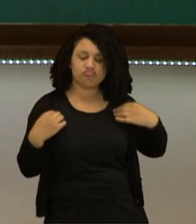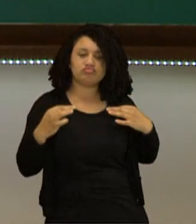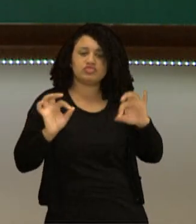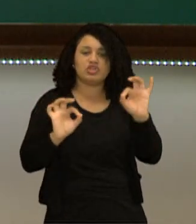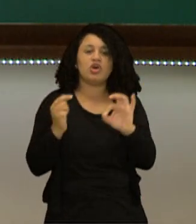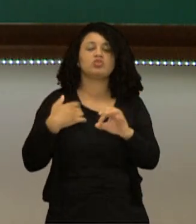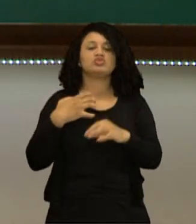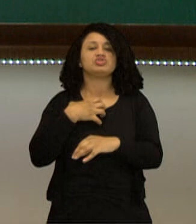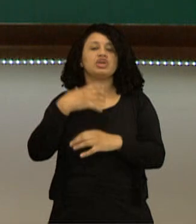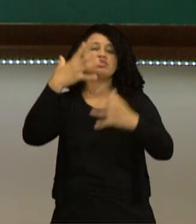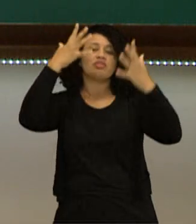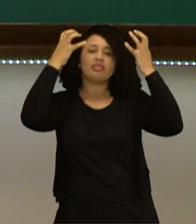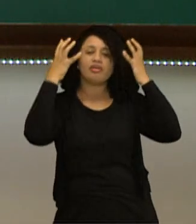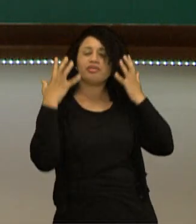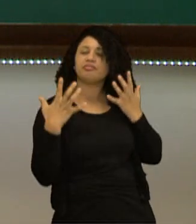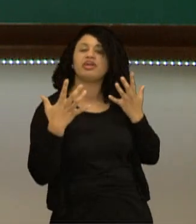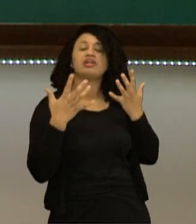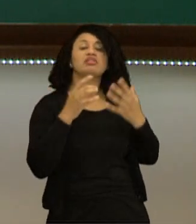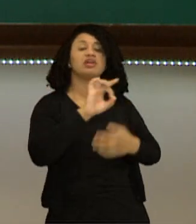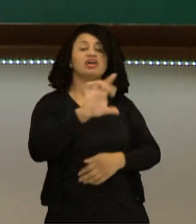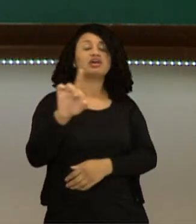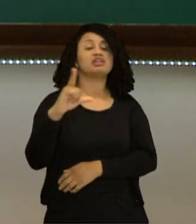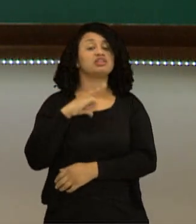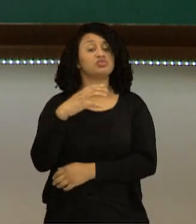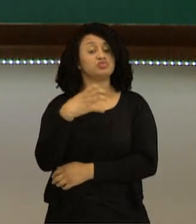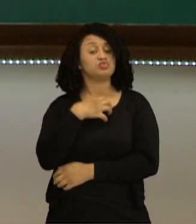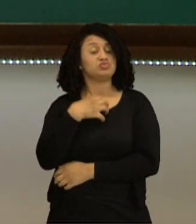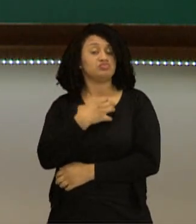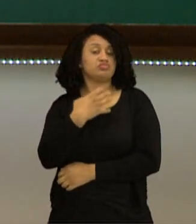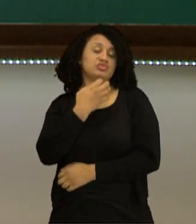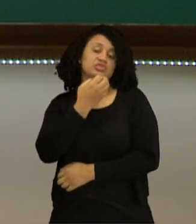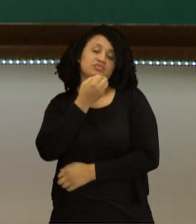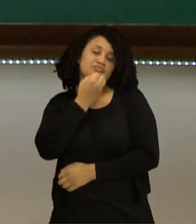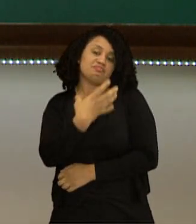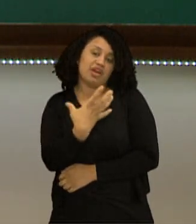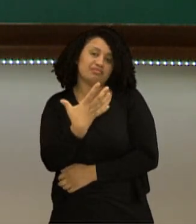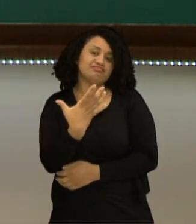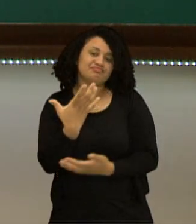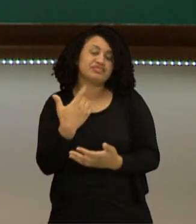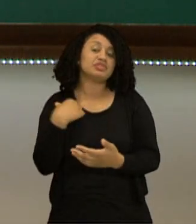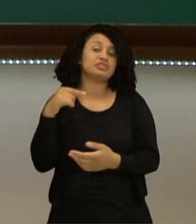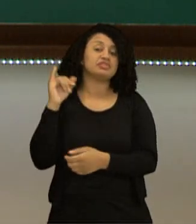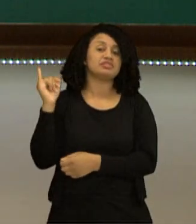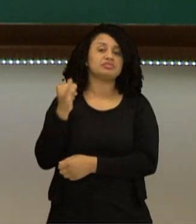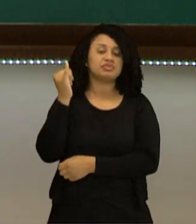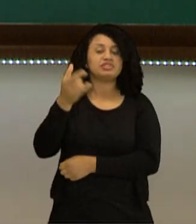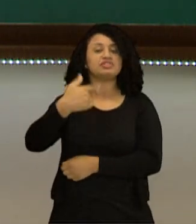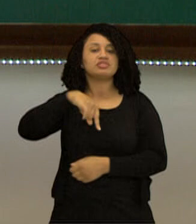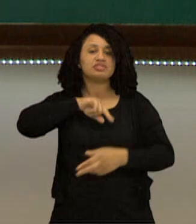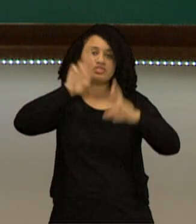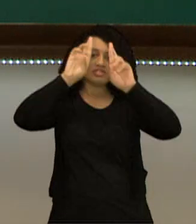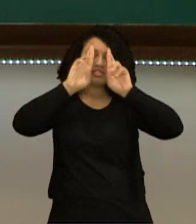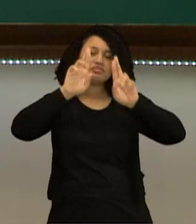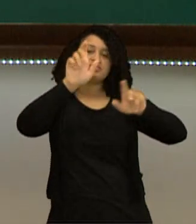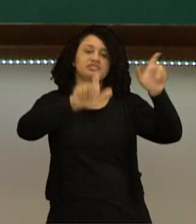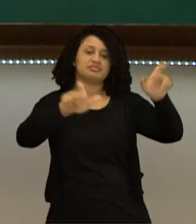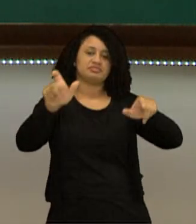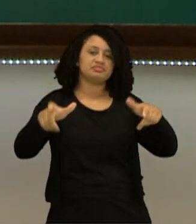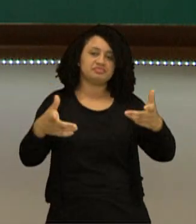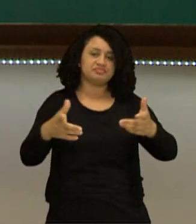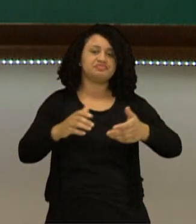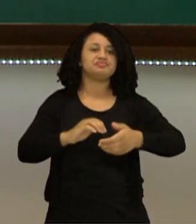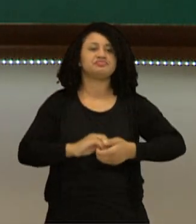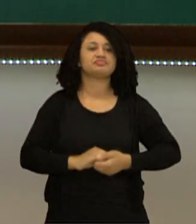usar o cabelo. Cada um faz como gostar e como se sentir bem, né? Isso é importante, a gente respeitar as pessoas,